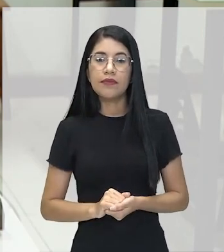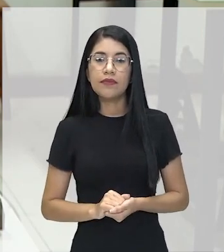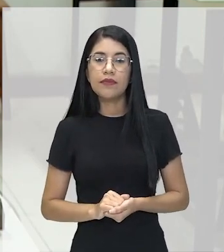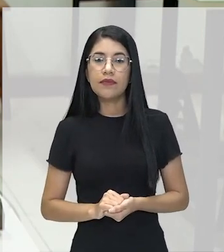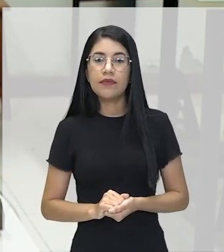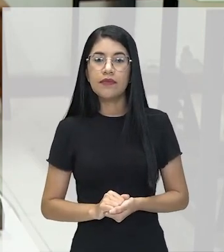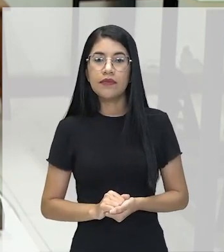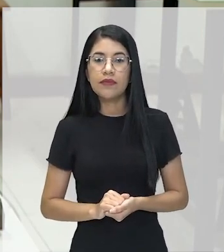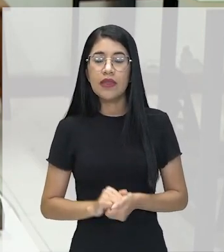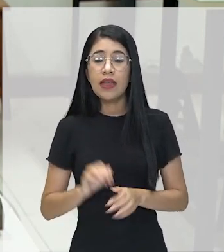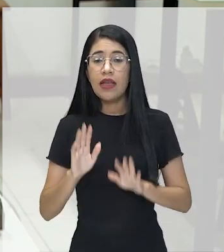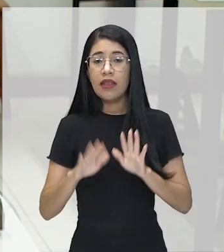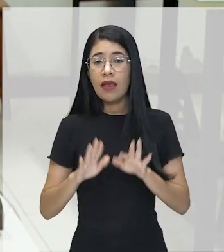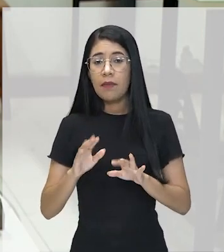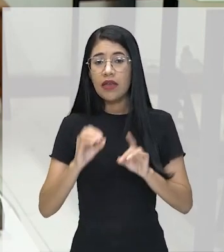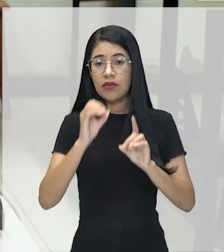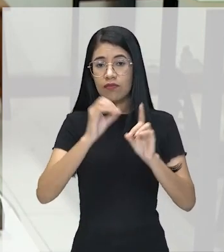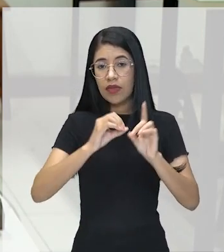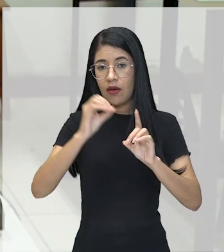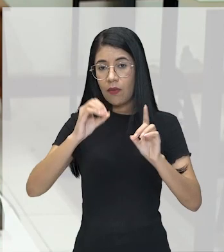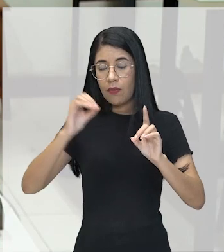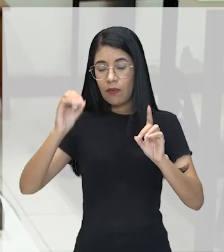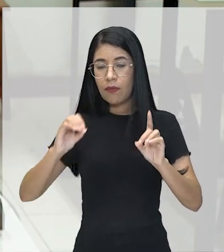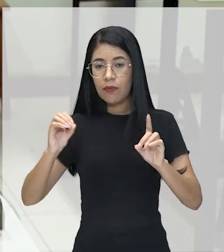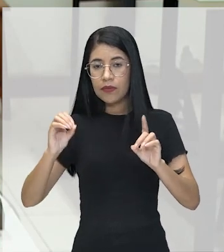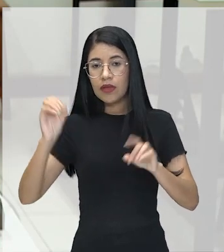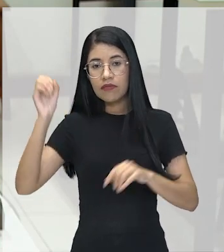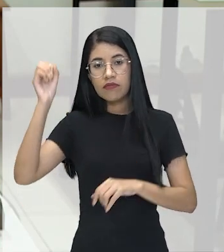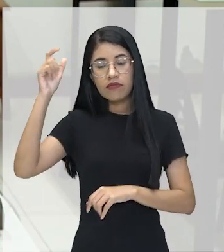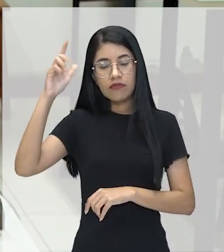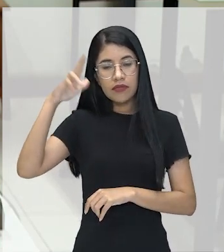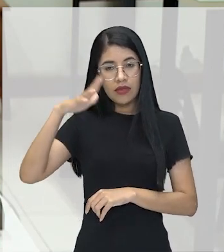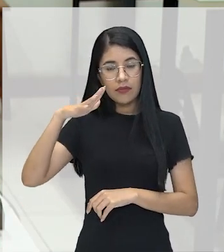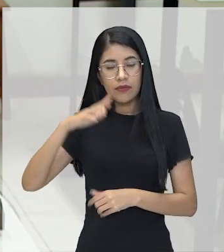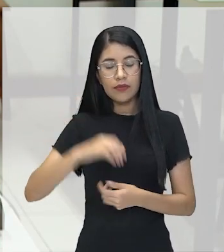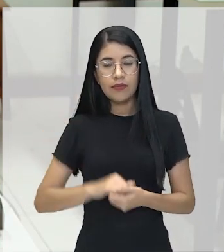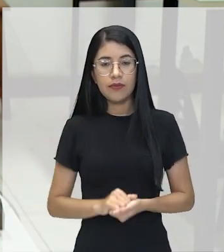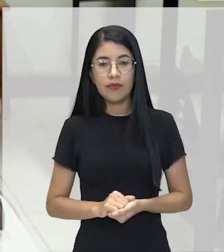depende do comprimento de onda da luz. Sendo assim,